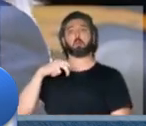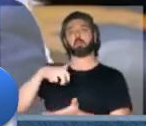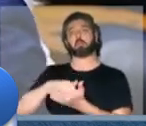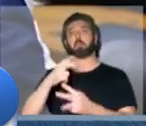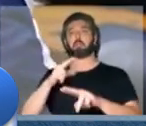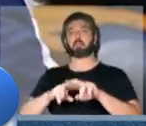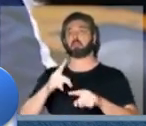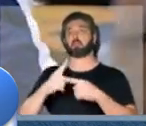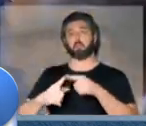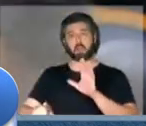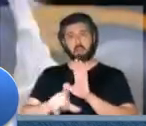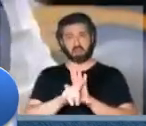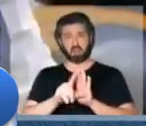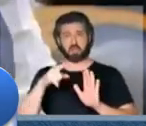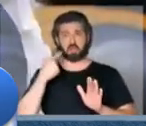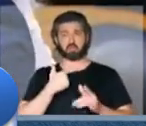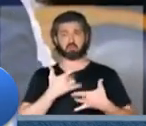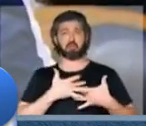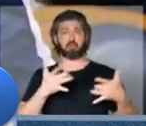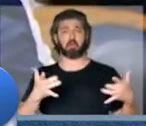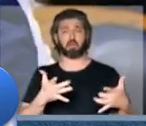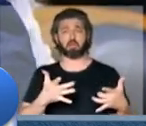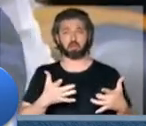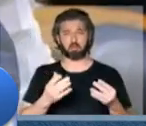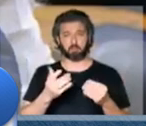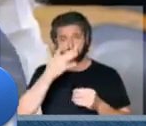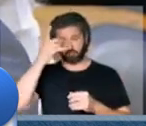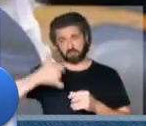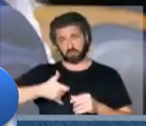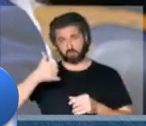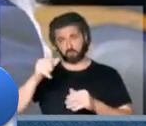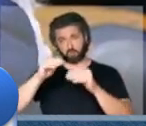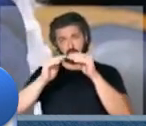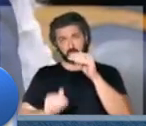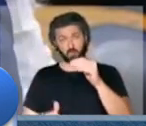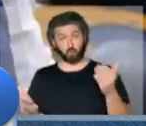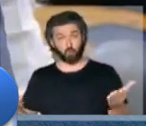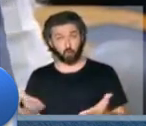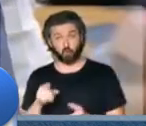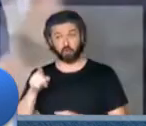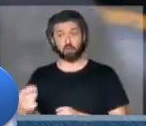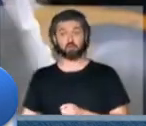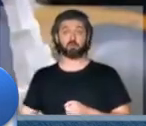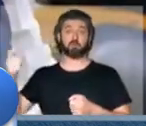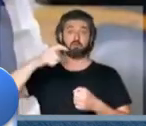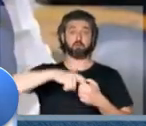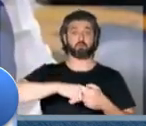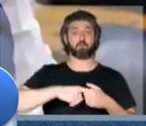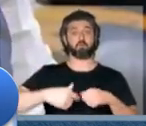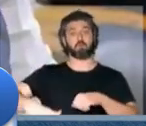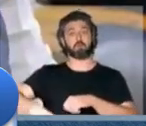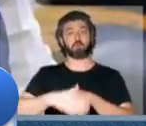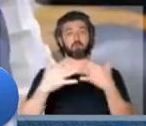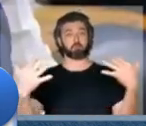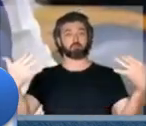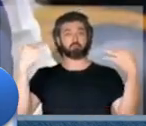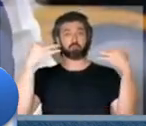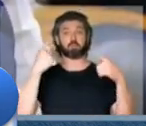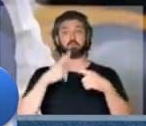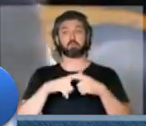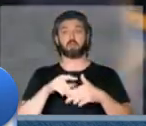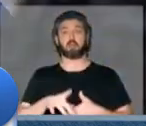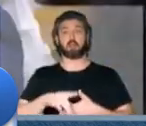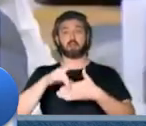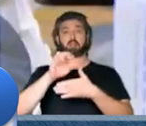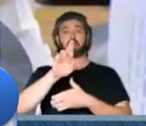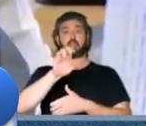nossa legislação ela é muito benéfica com menores de idade, hoje ele volta aos noticiários por ter